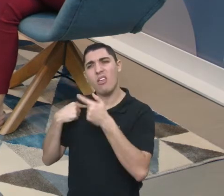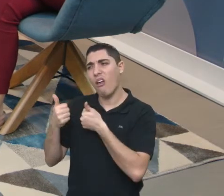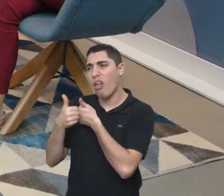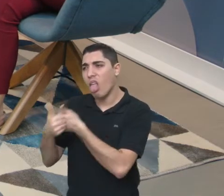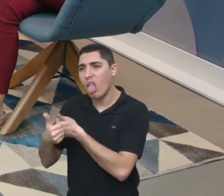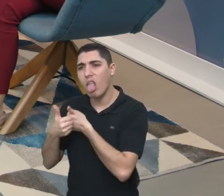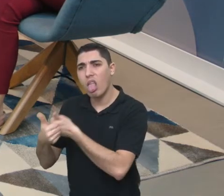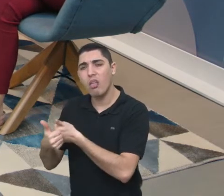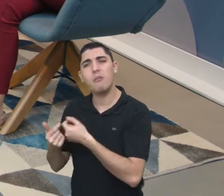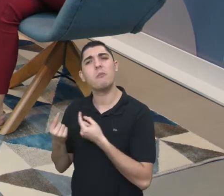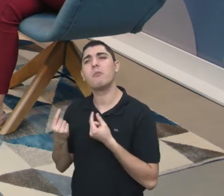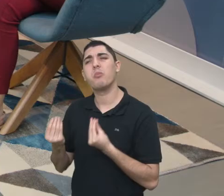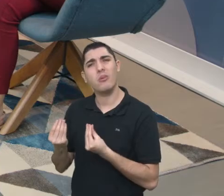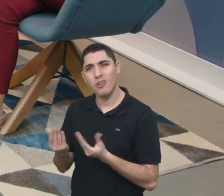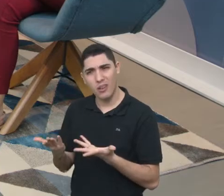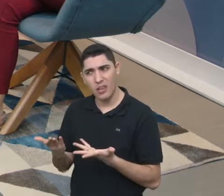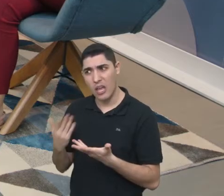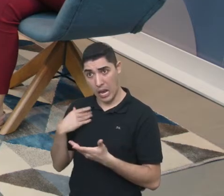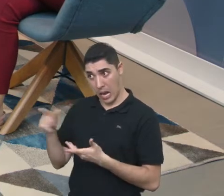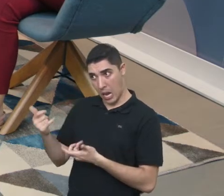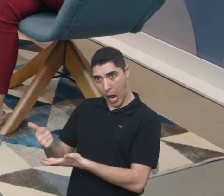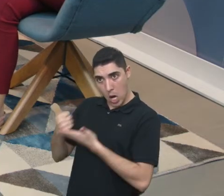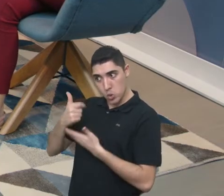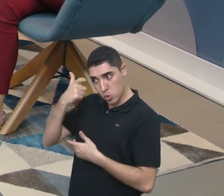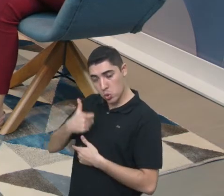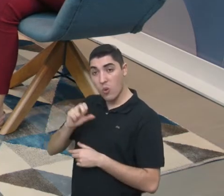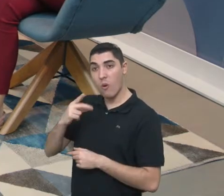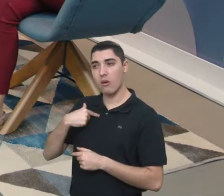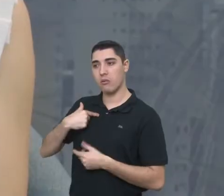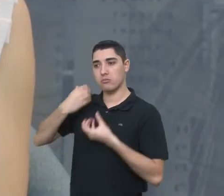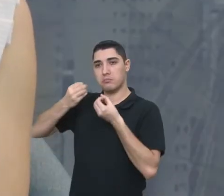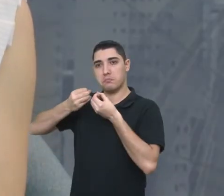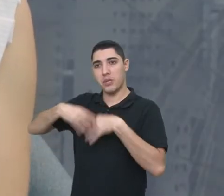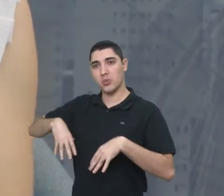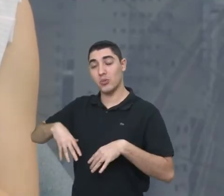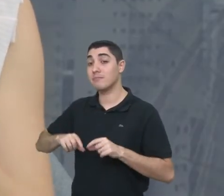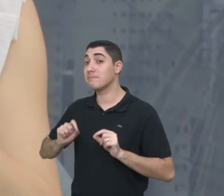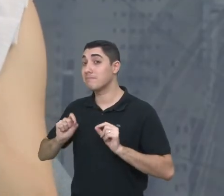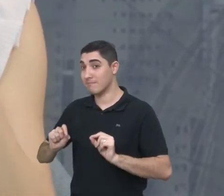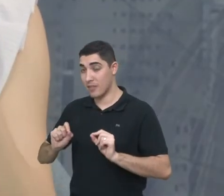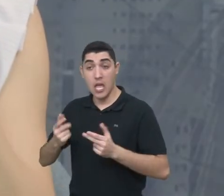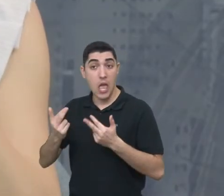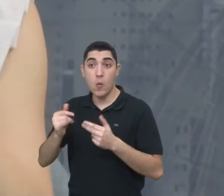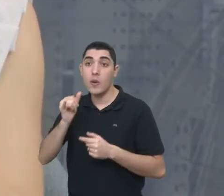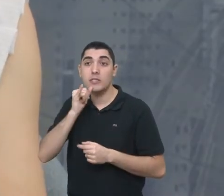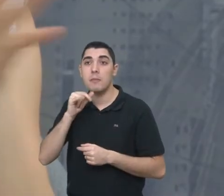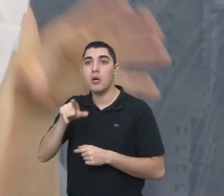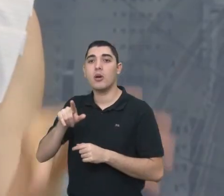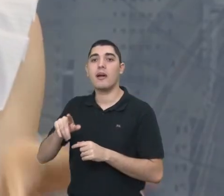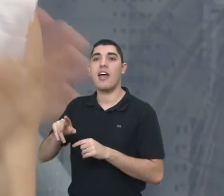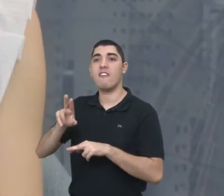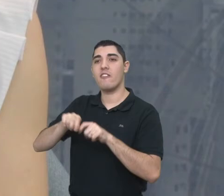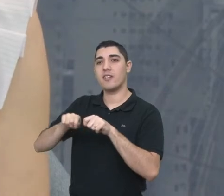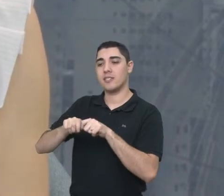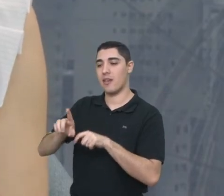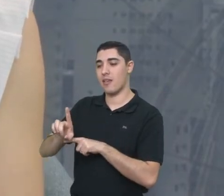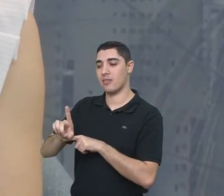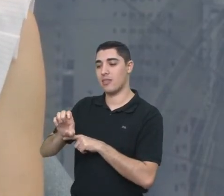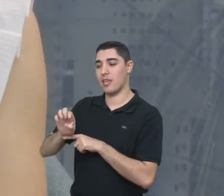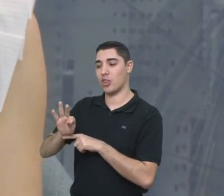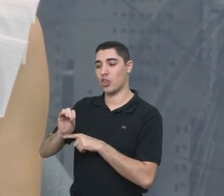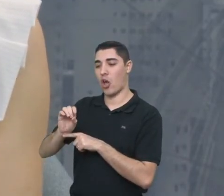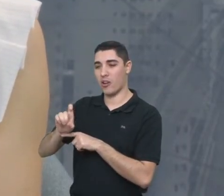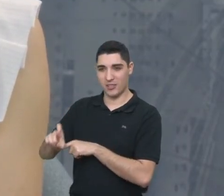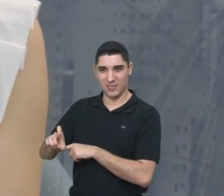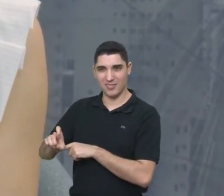assim, me acrescenta ou me prejudica? É o que eu falo, assim, de fazer um detox. Se for para fazer um detox, que seja esse, porque